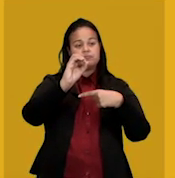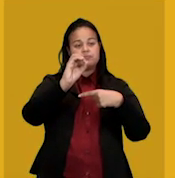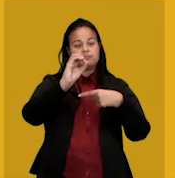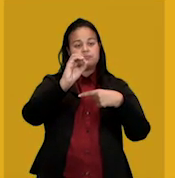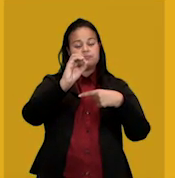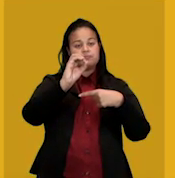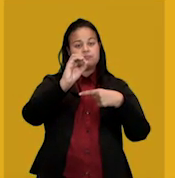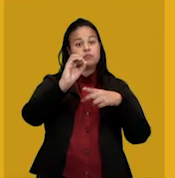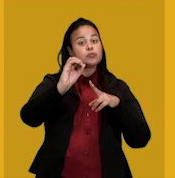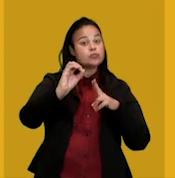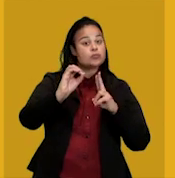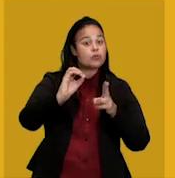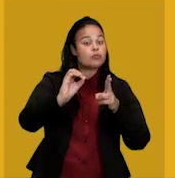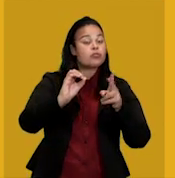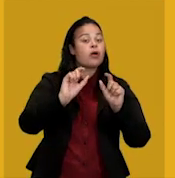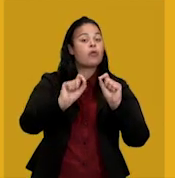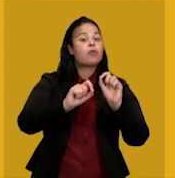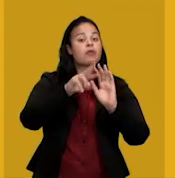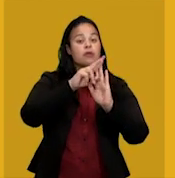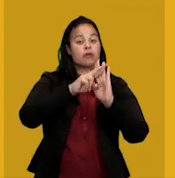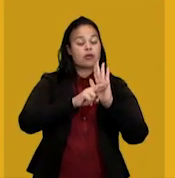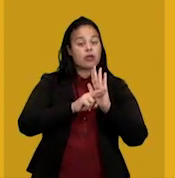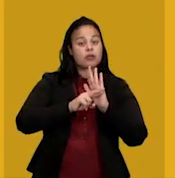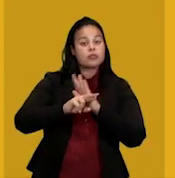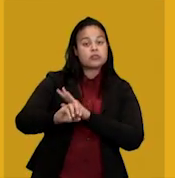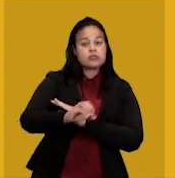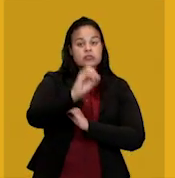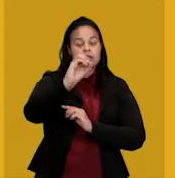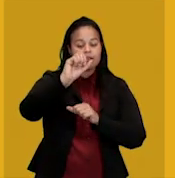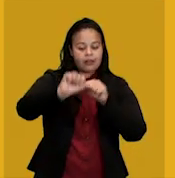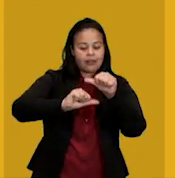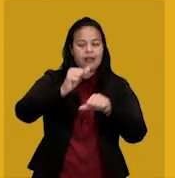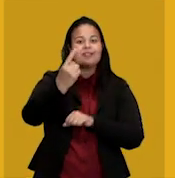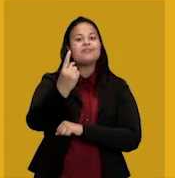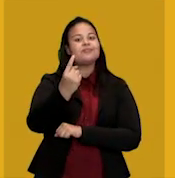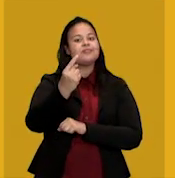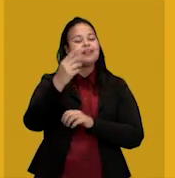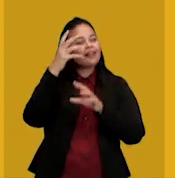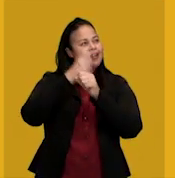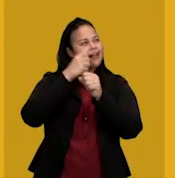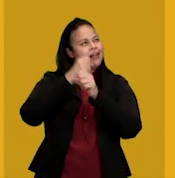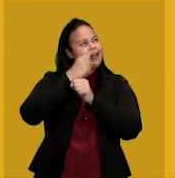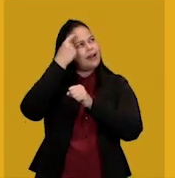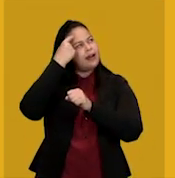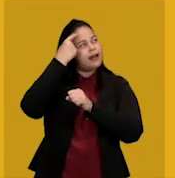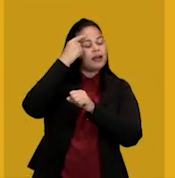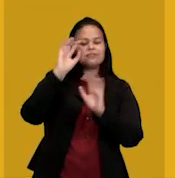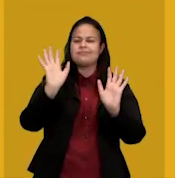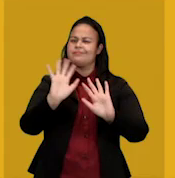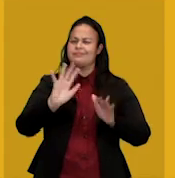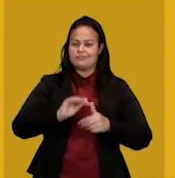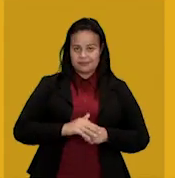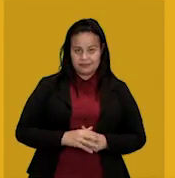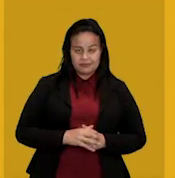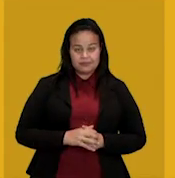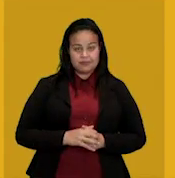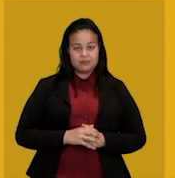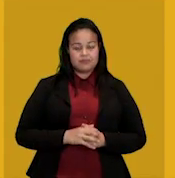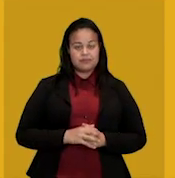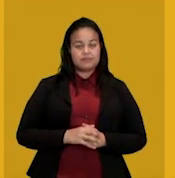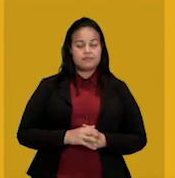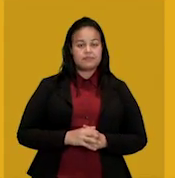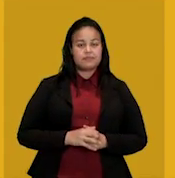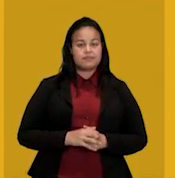Vou seguir aquela regrinha. Todo número elevado a 0 é igual a 1, não precisa nem de fazer conta. Só mais um, só para a gente